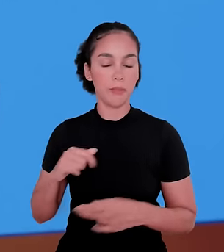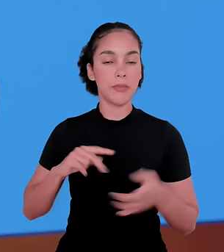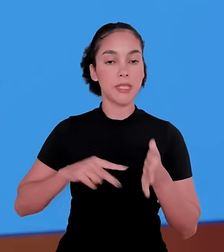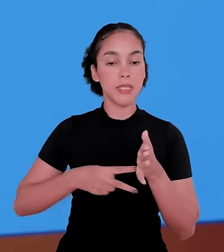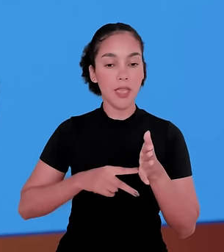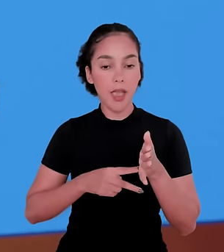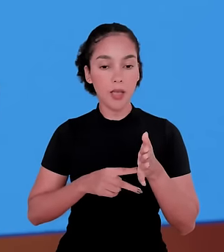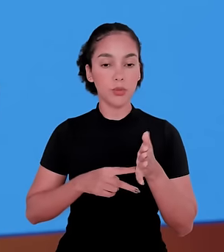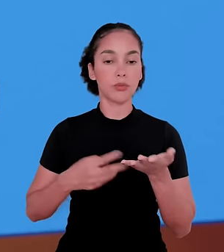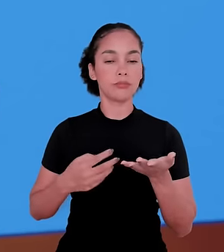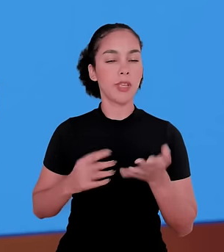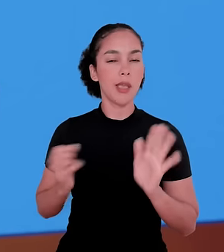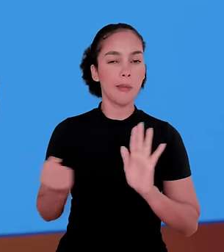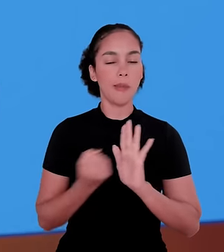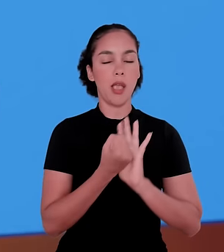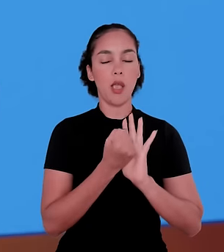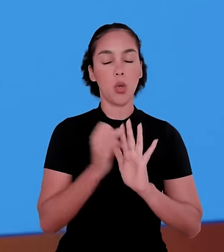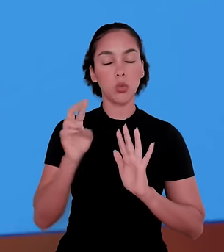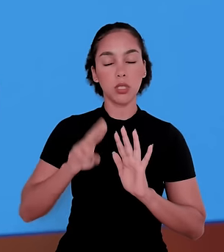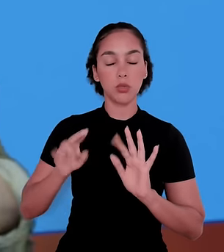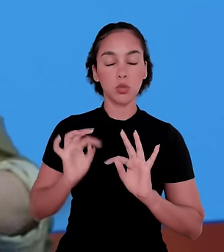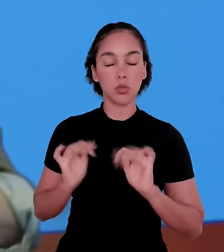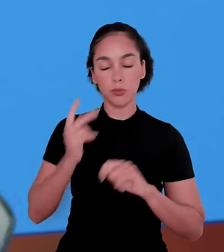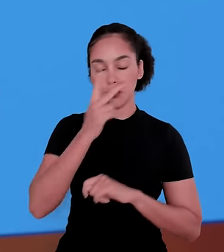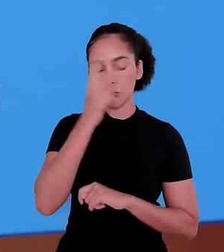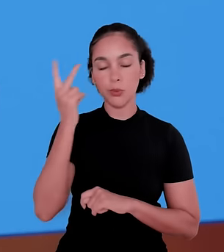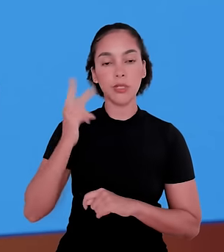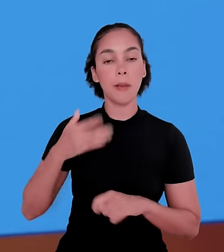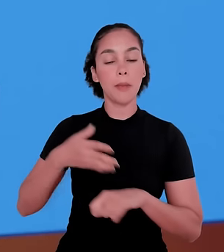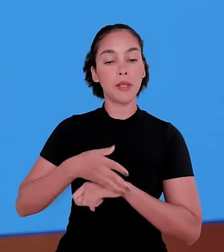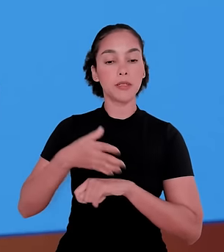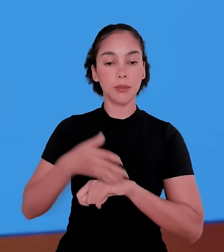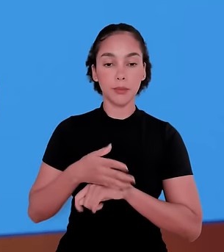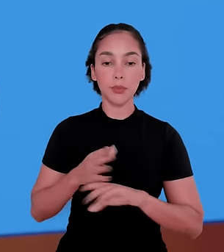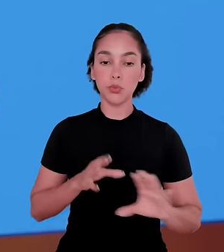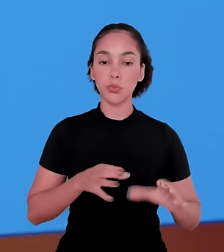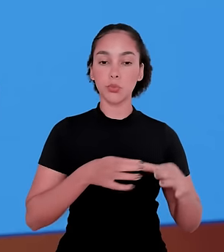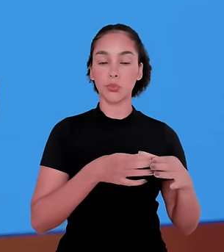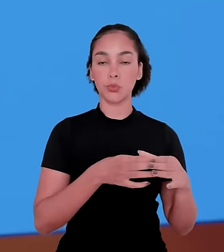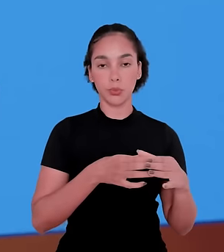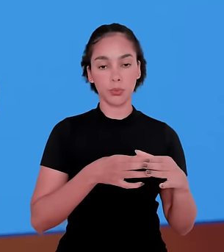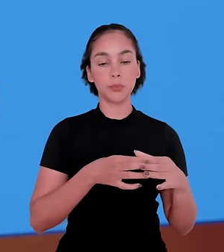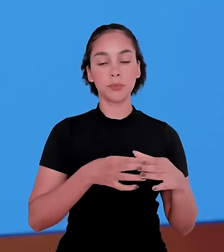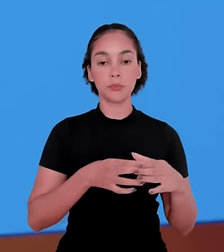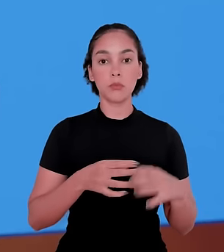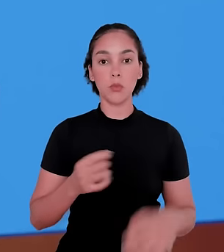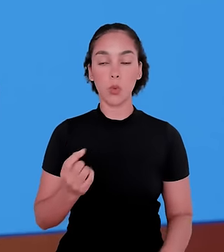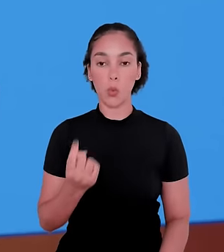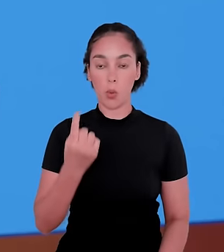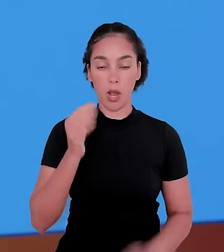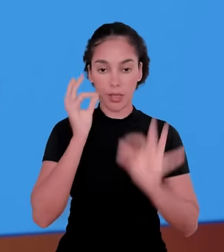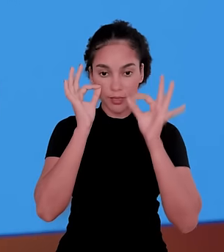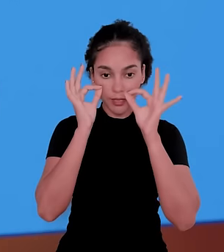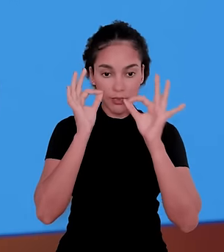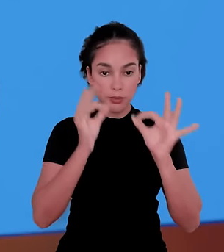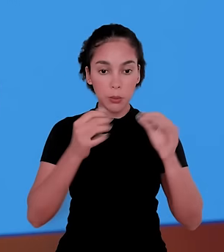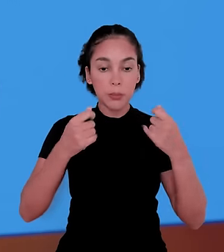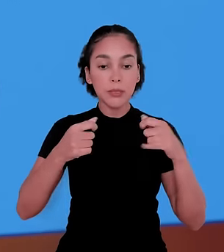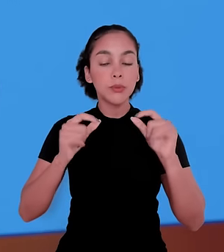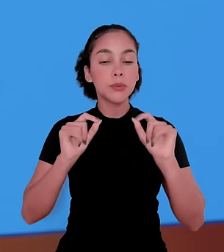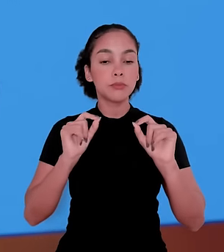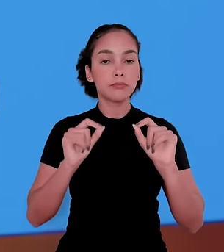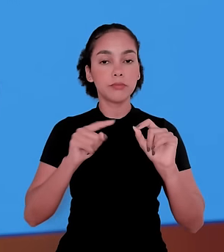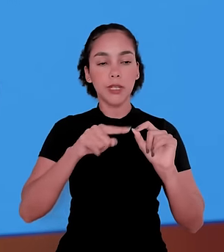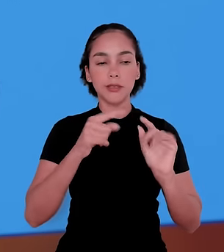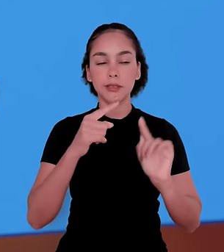por Tod aquelas entidades todas as pessoas que fazem parte daquele coletivo e a única atenção que tem que ser dada é que esse